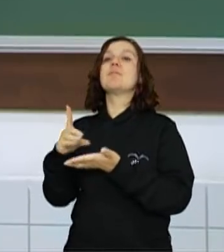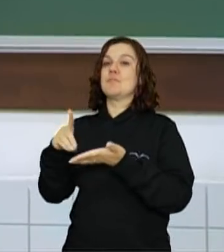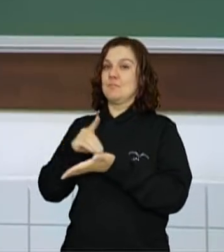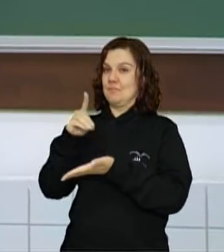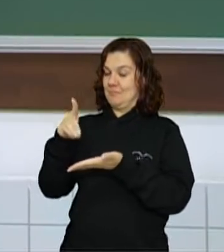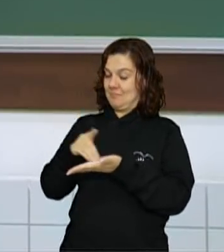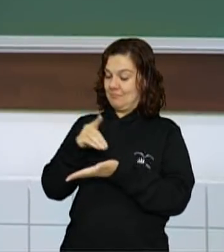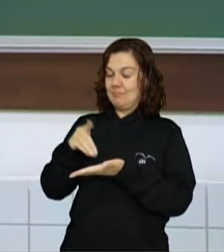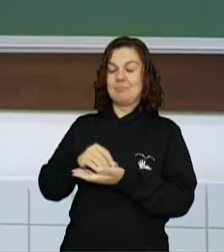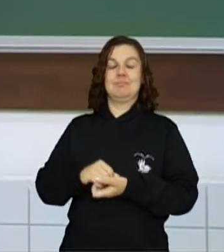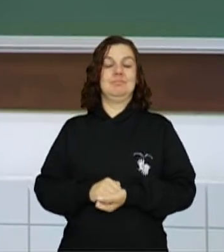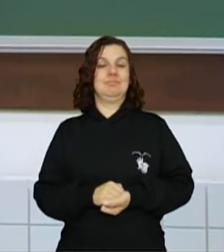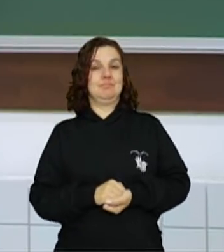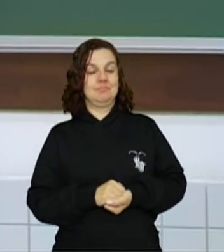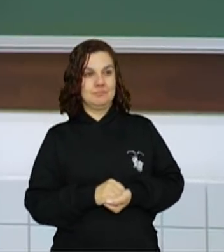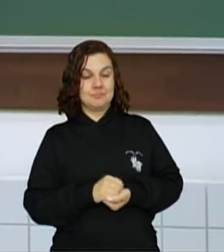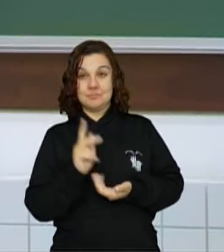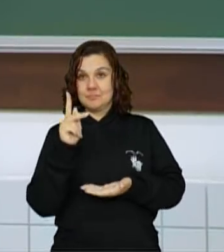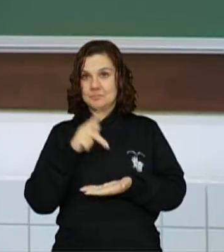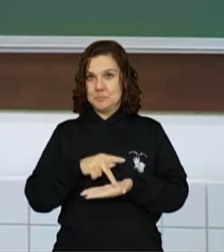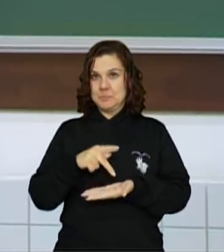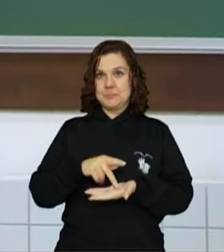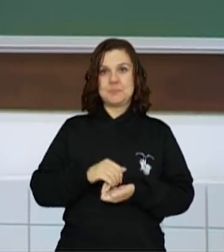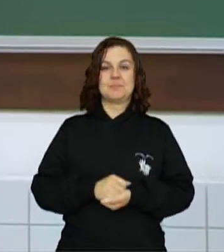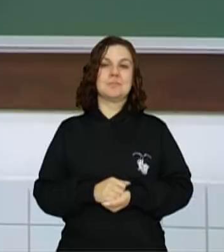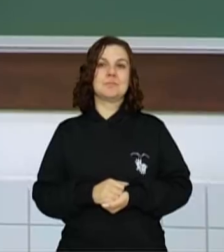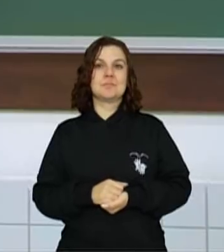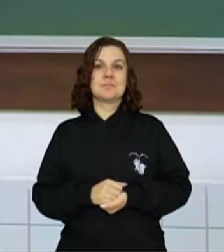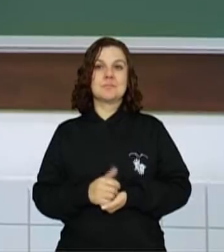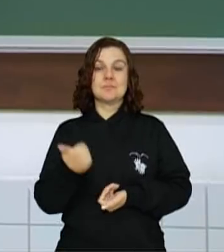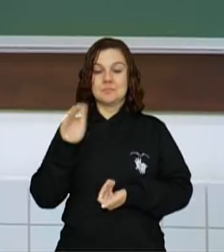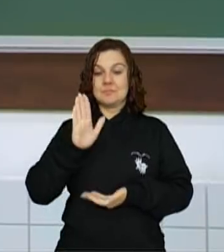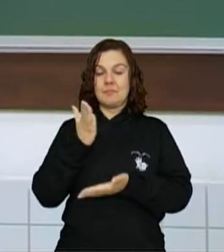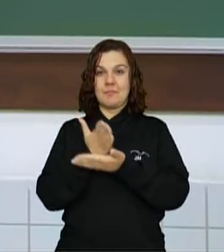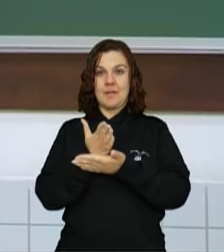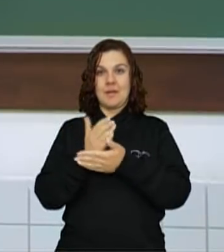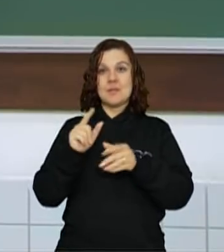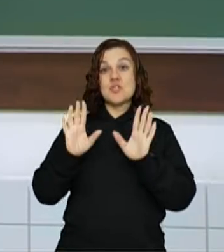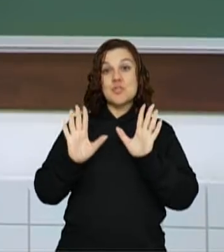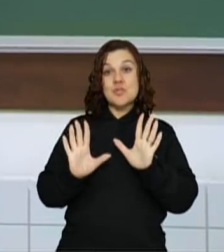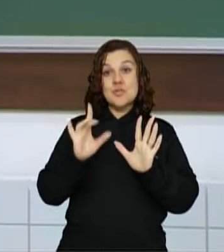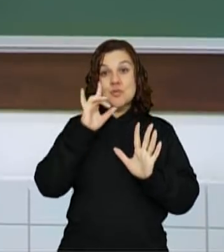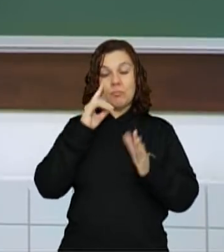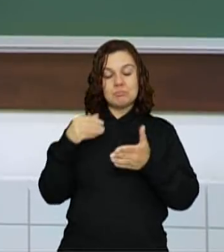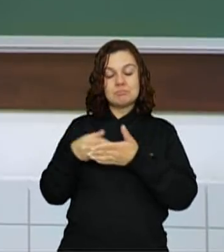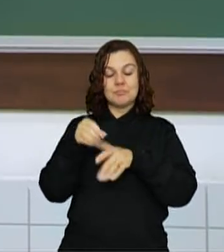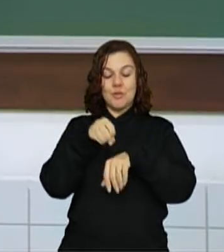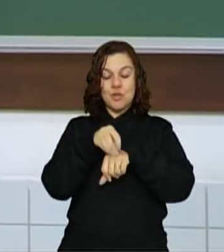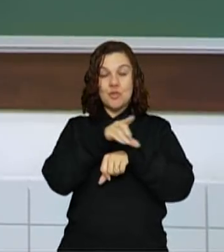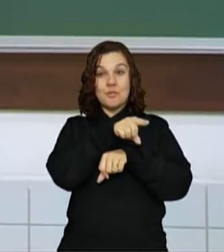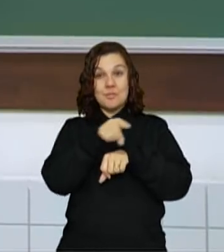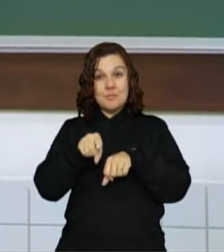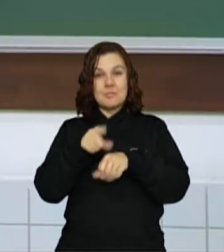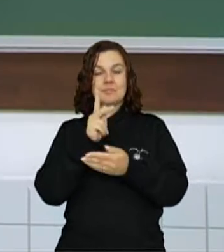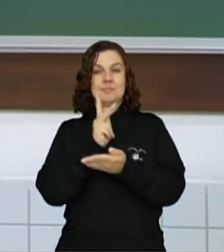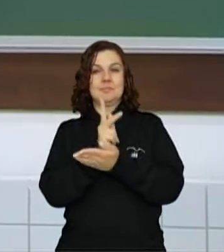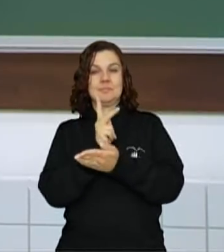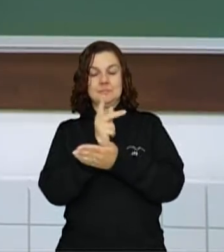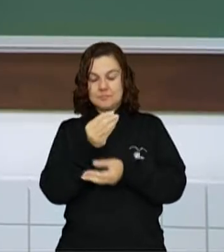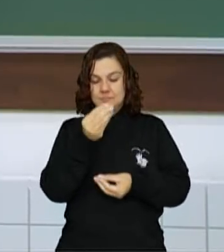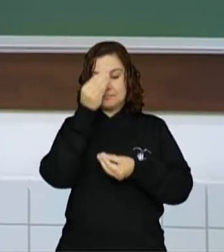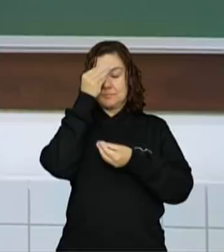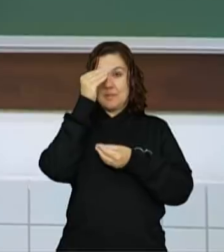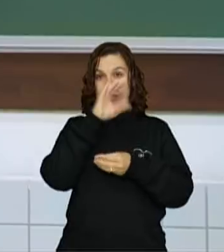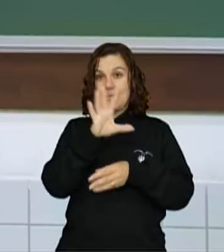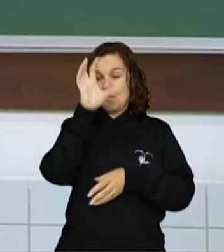ao dicionário, não é verdade? Mas a aula de hoje é apenas uma dica para que vocês possam